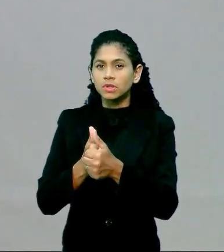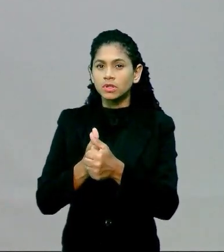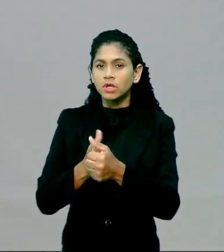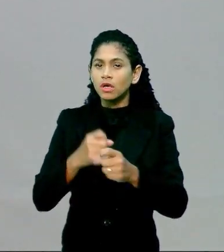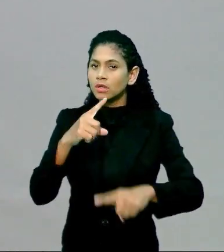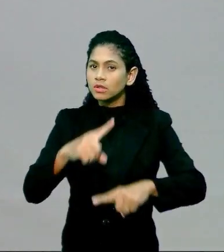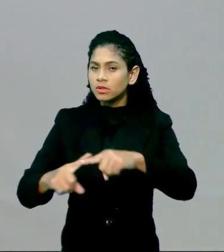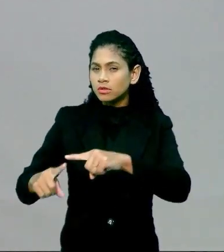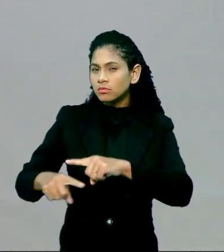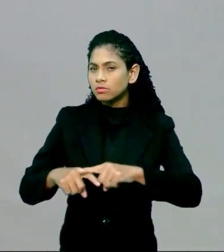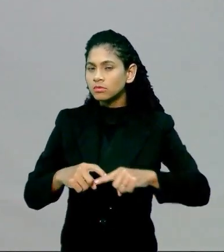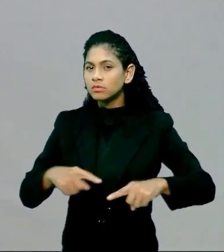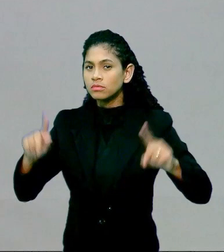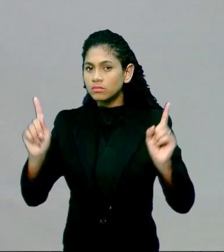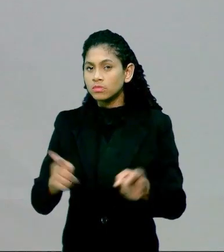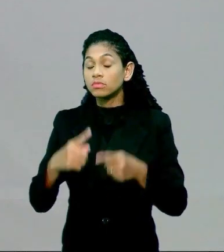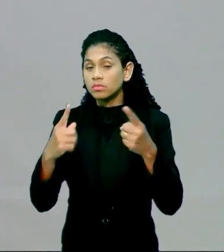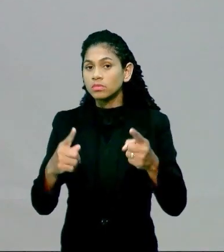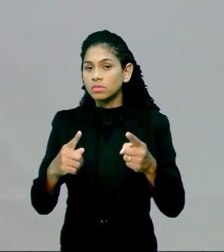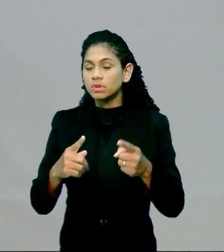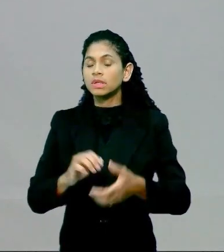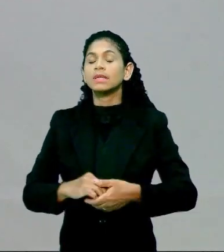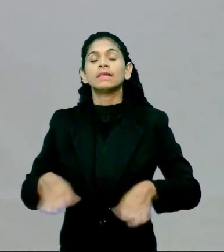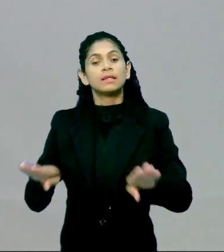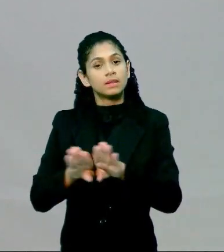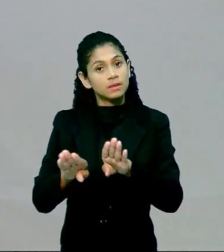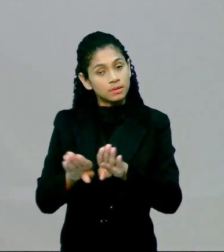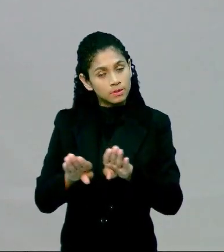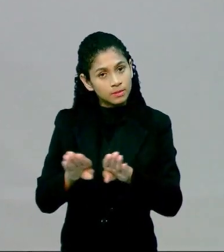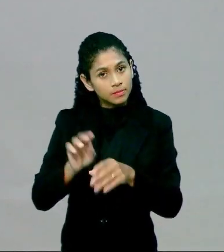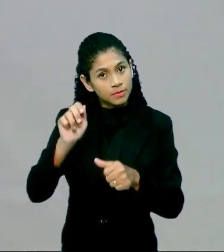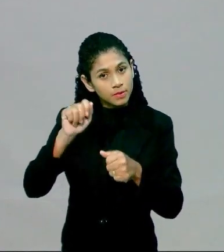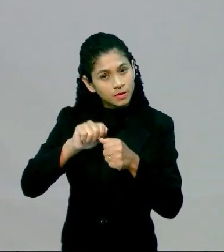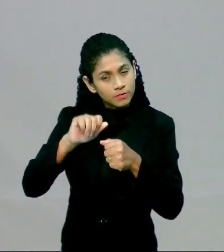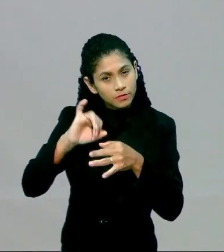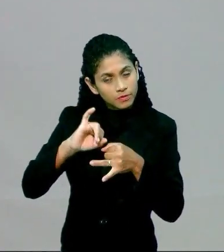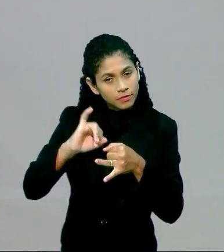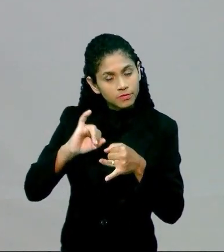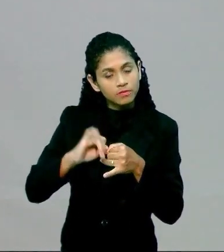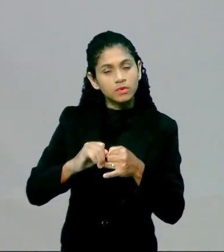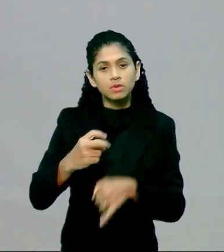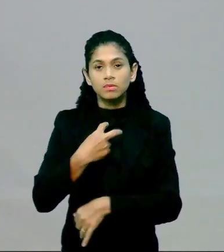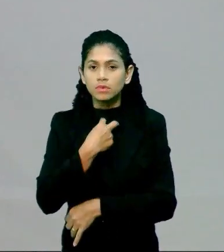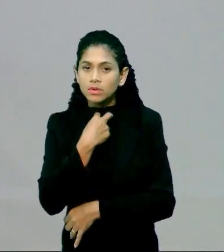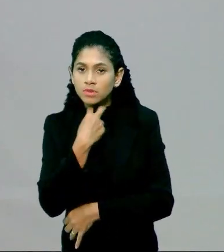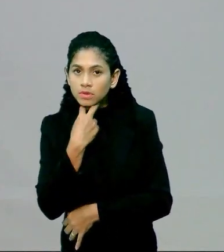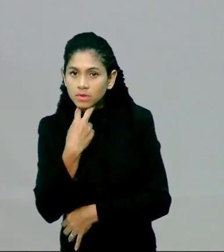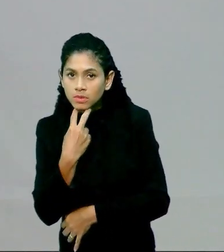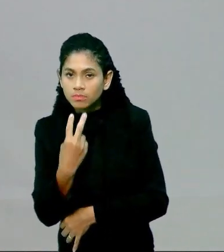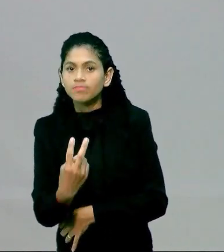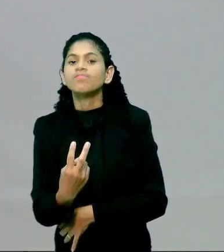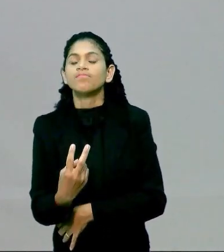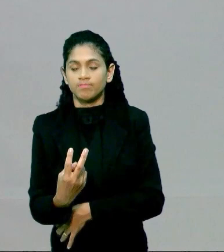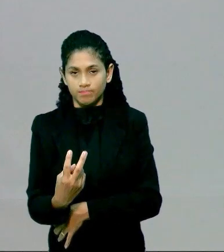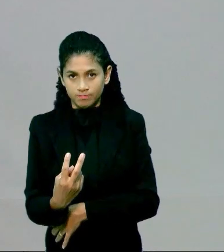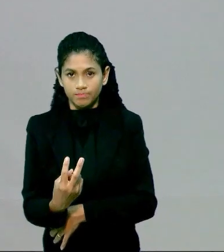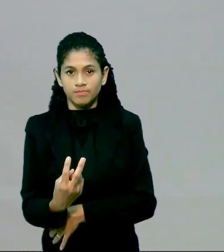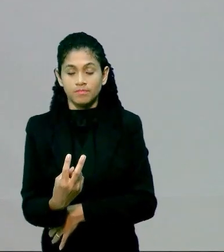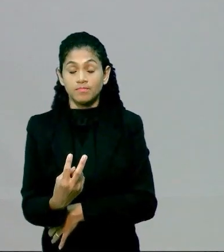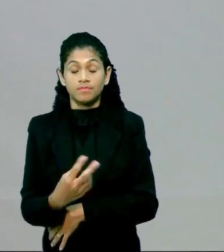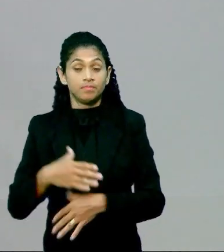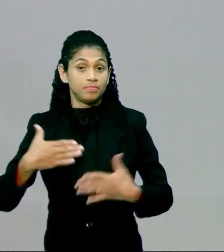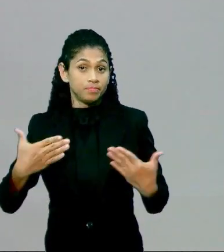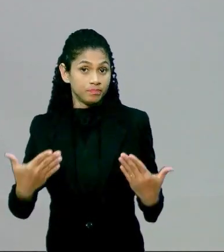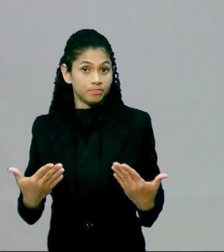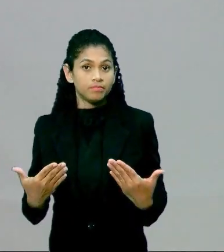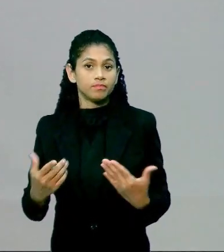também foram feitas para serem oralizadas. E a literatura de cordel também tem essa característica de serem oralizadas. Então, a